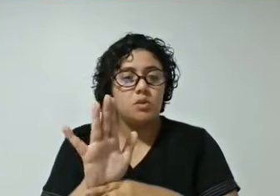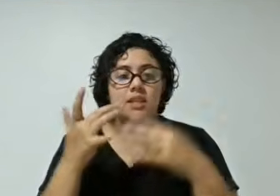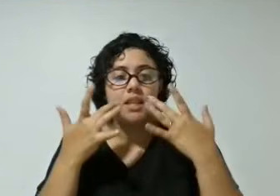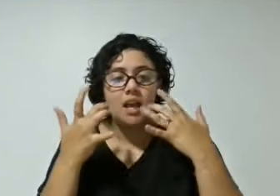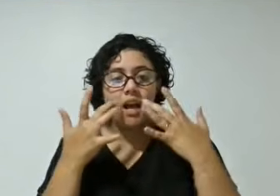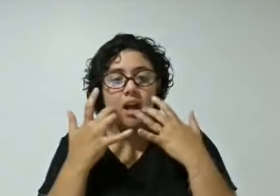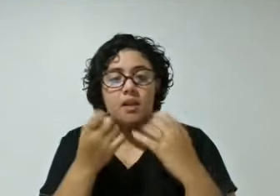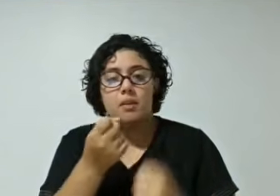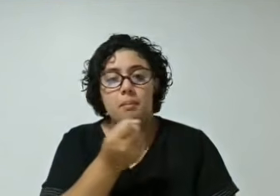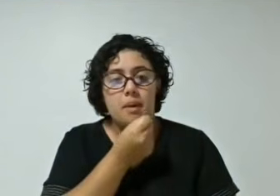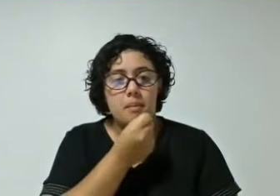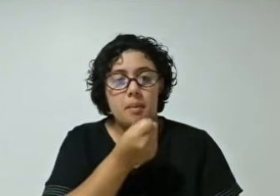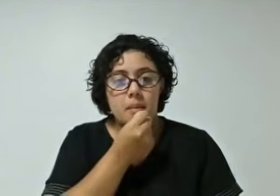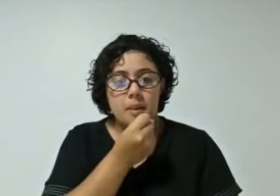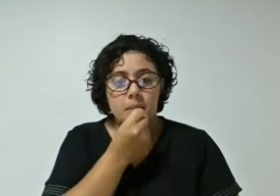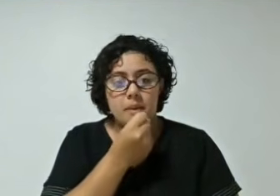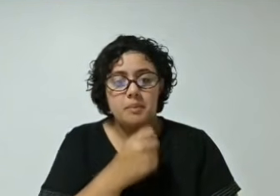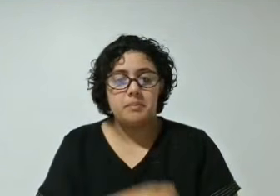elas estão